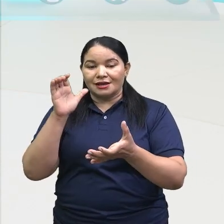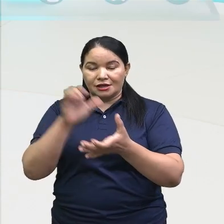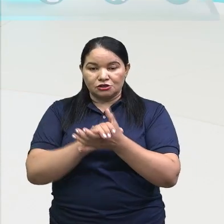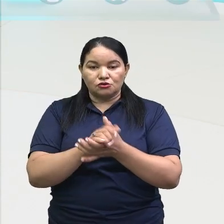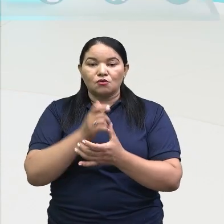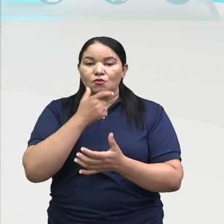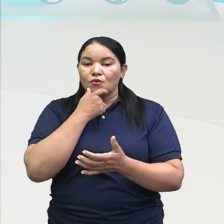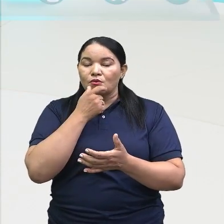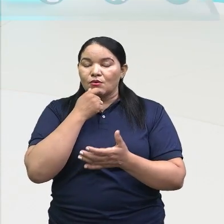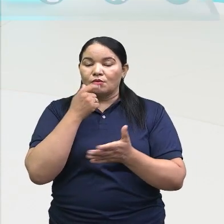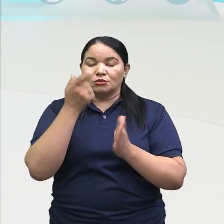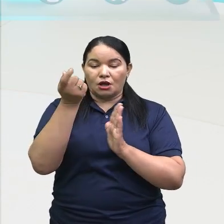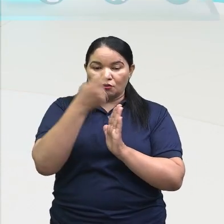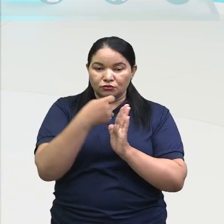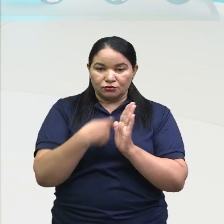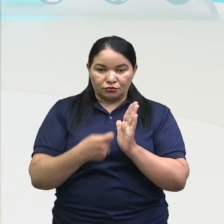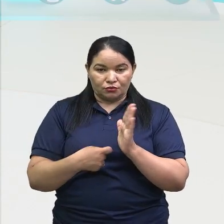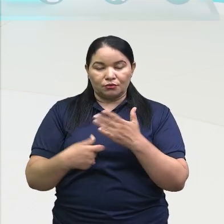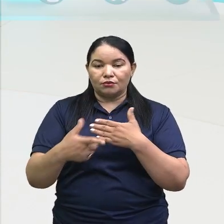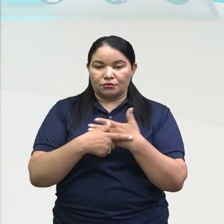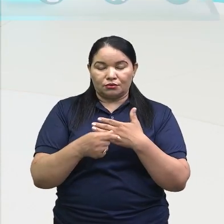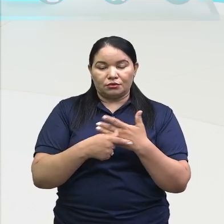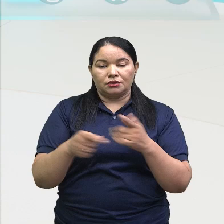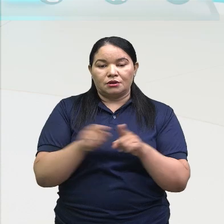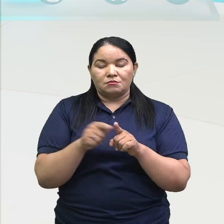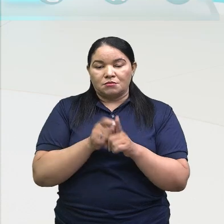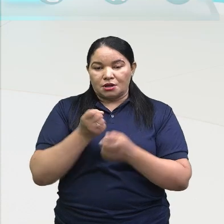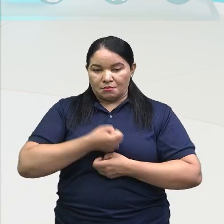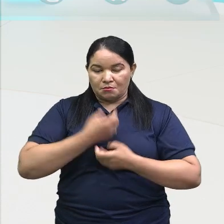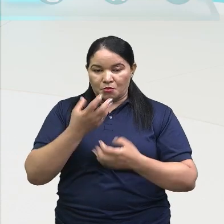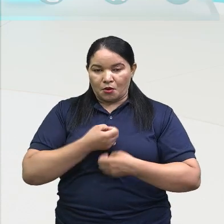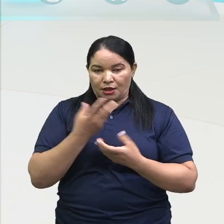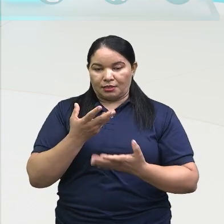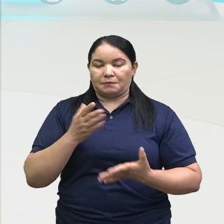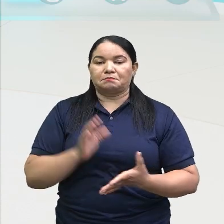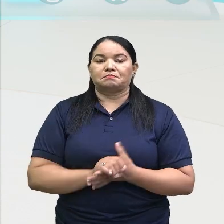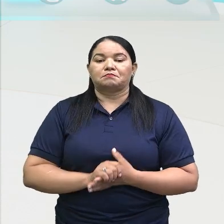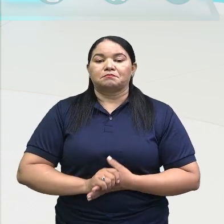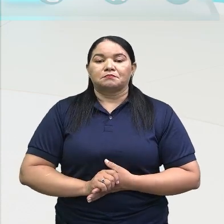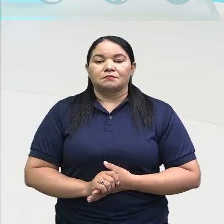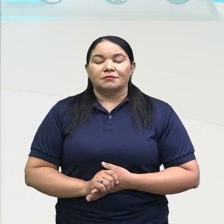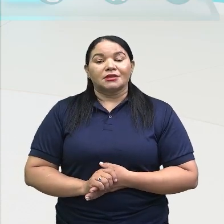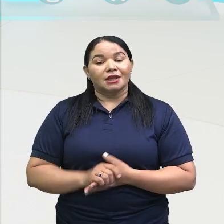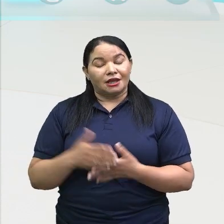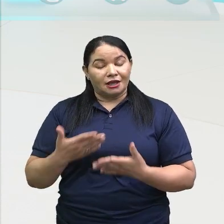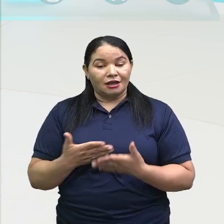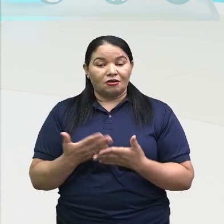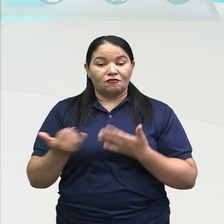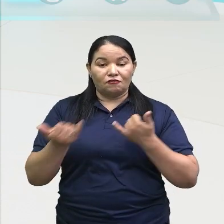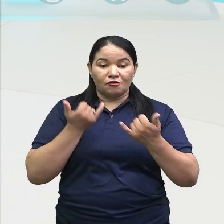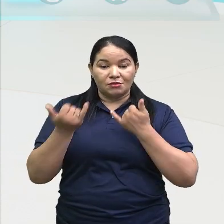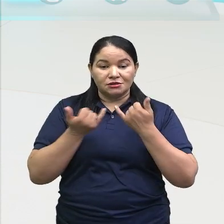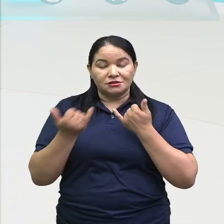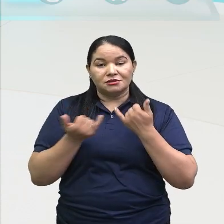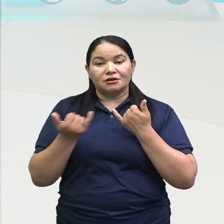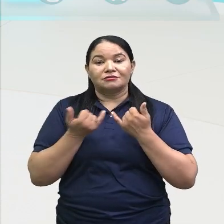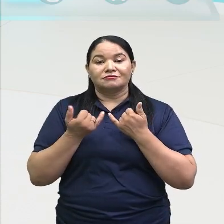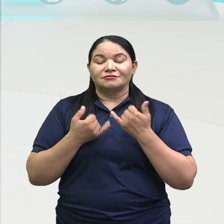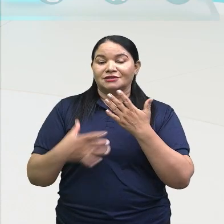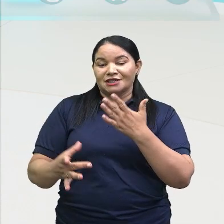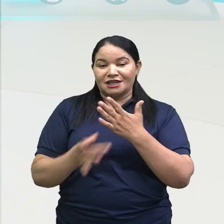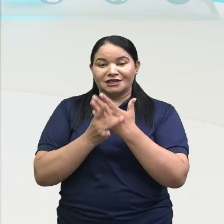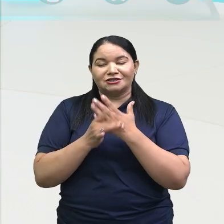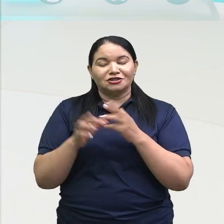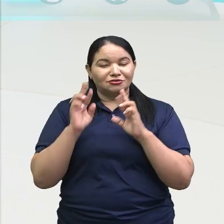um autor, que é o Filinto. Ele era poeta, gente, tá bom? Essas são as informações a respeito do realismo. Eu